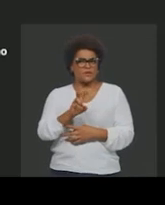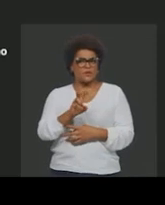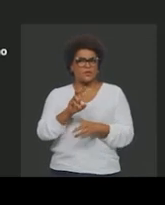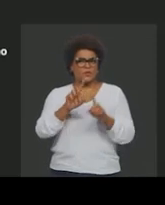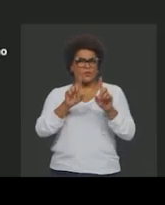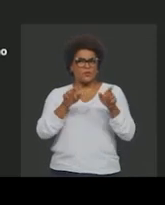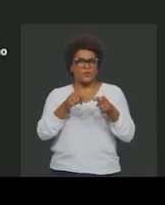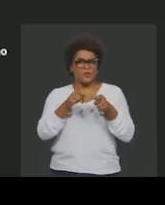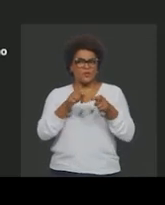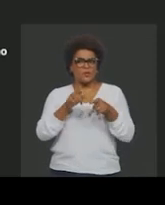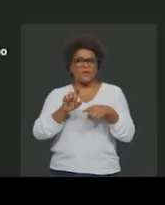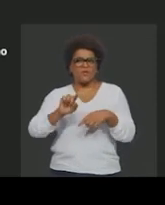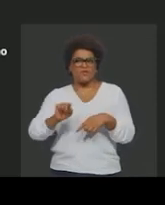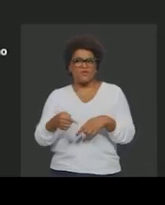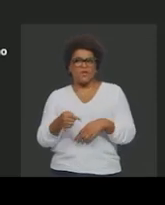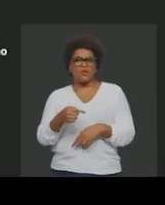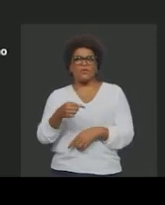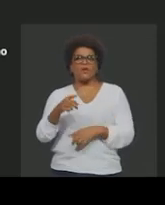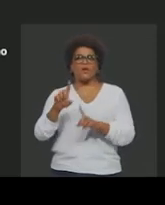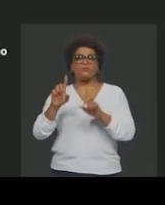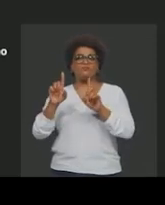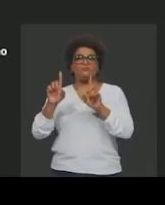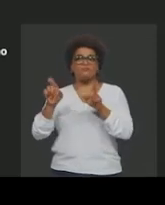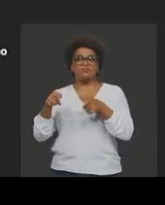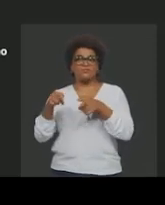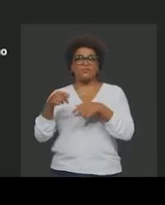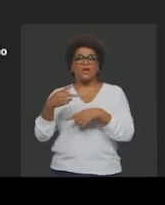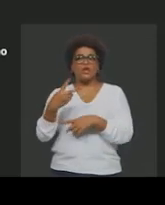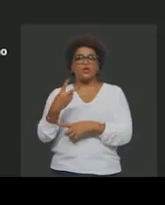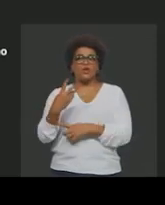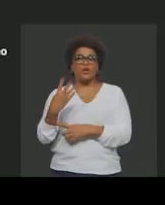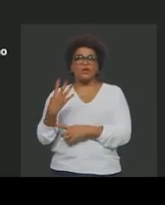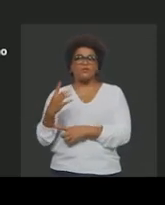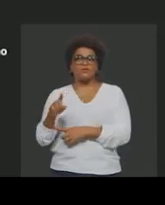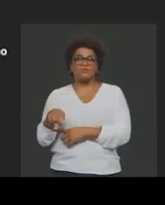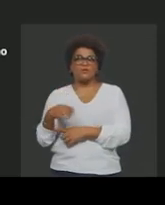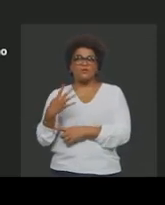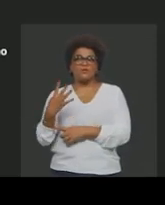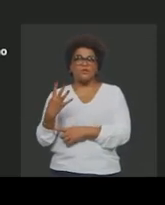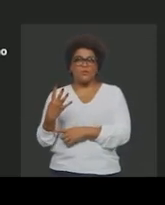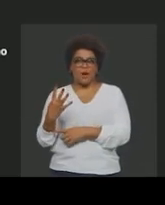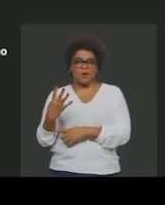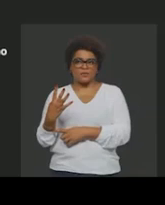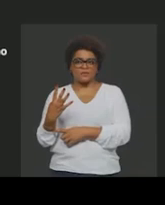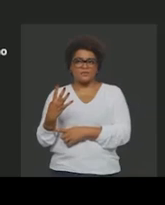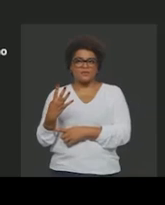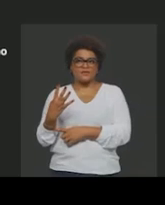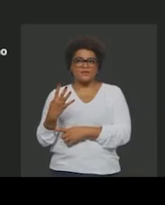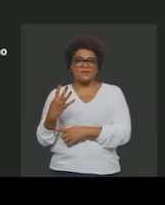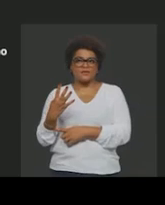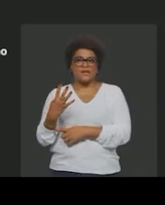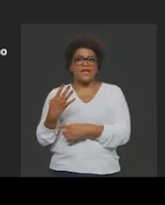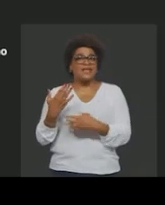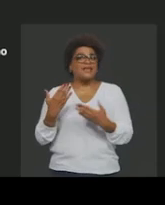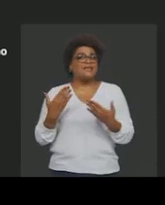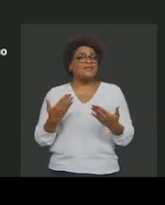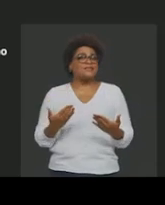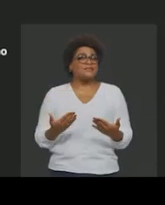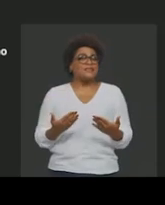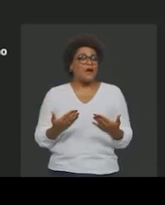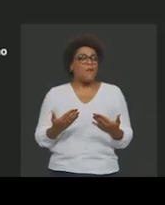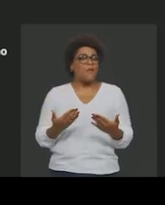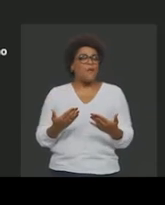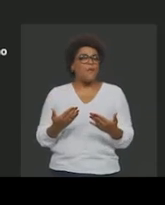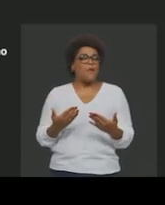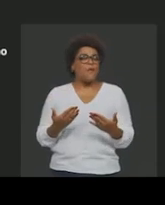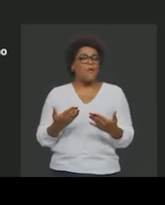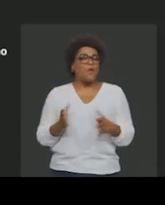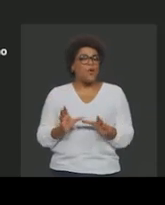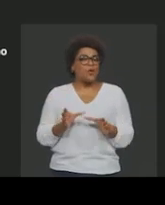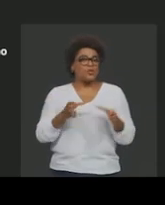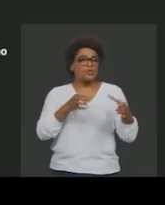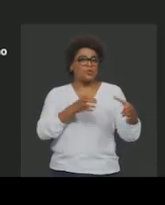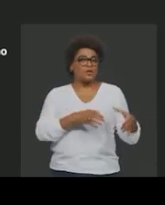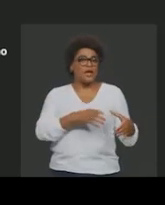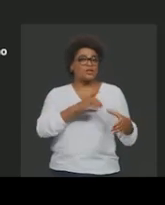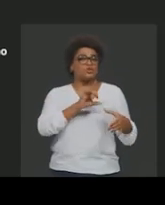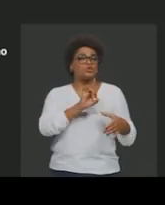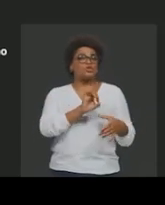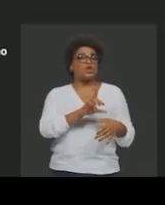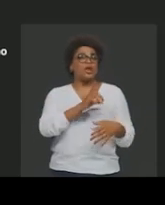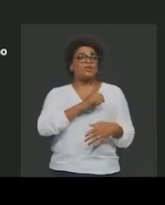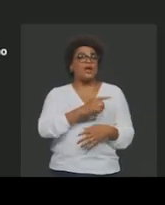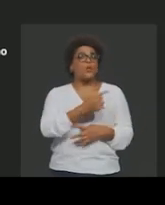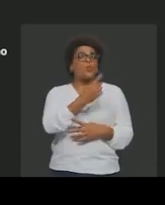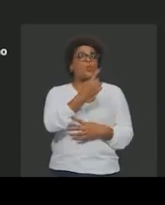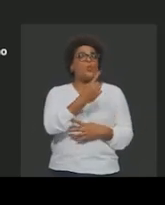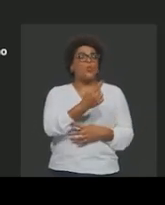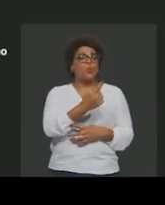A não aparece como x de nenhum dos pares ordenados. À esquerda aqui, ó, nós só temos o 1 se relacionando com 5 e o